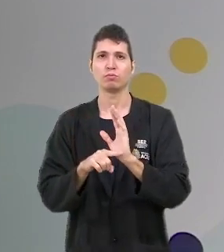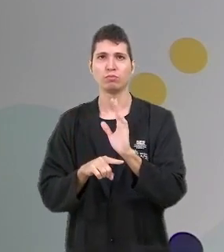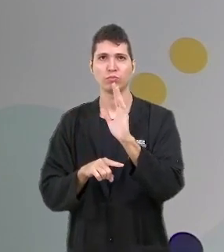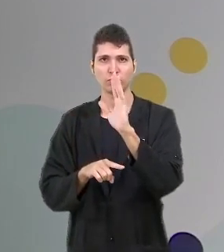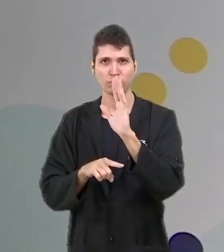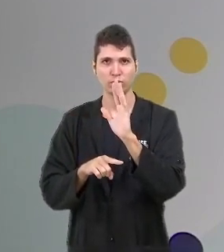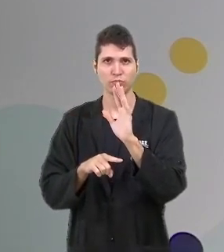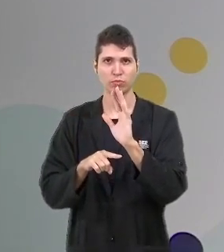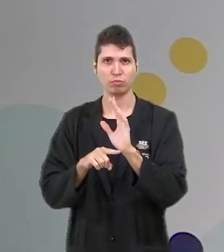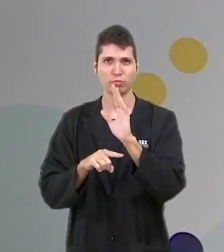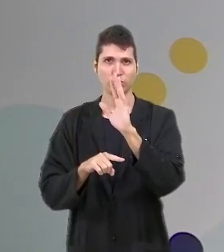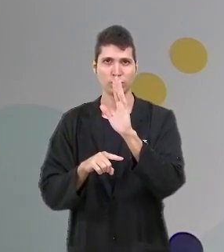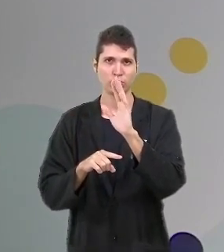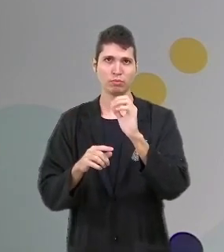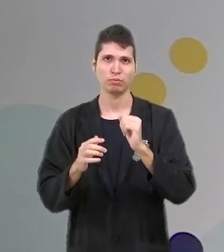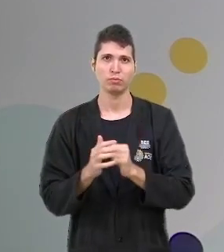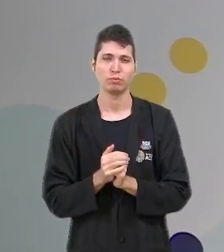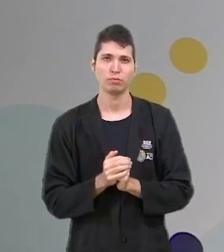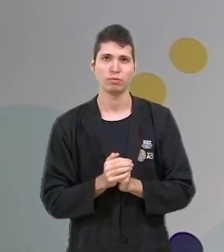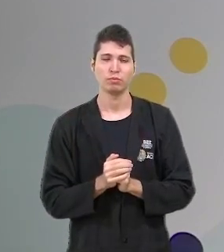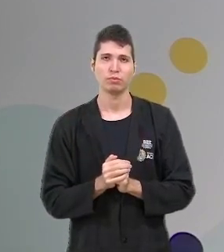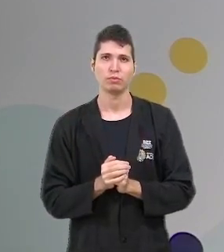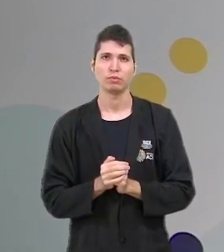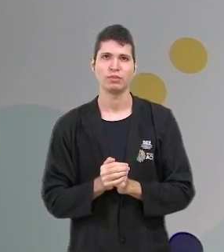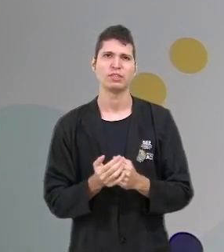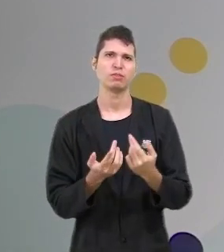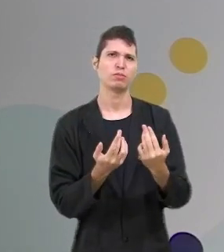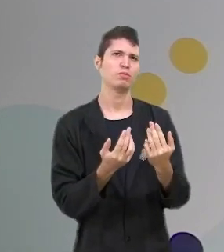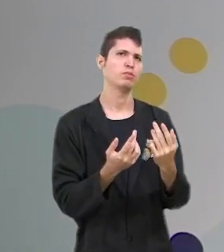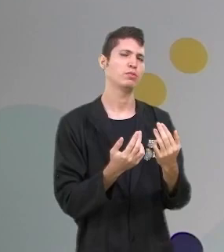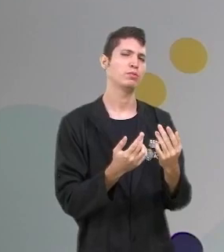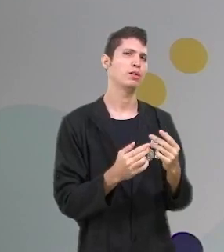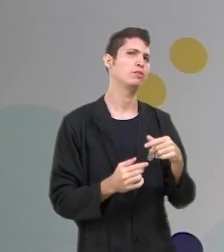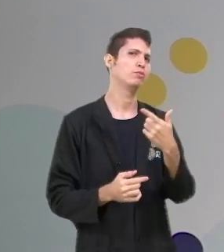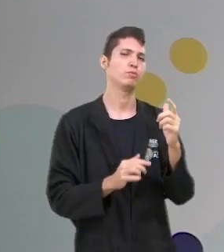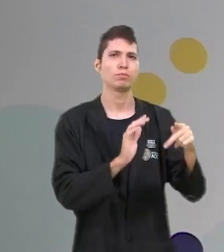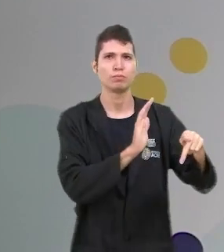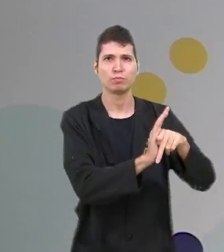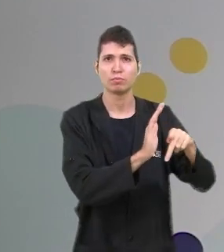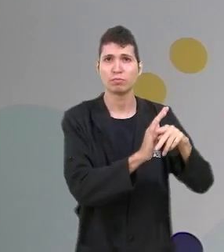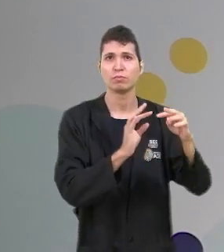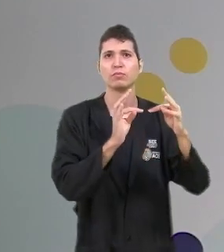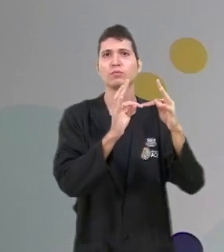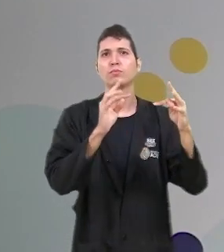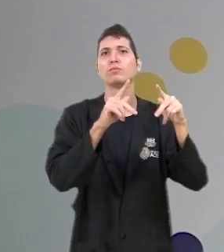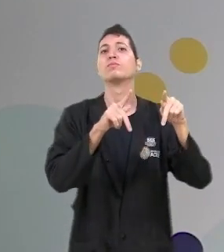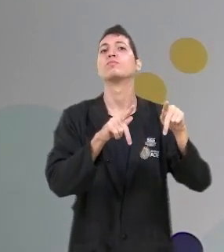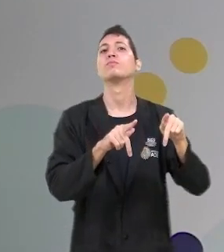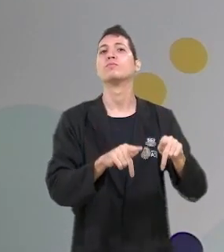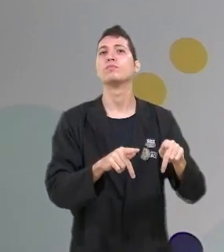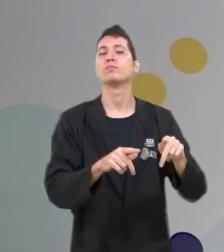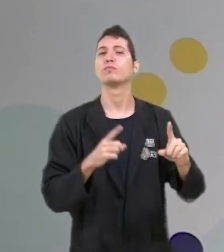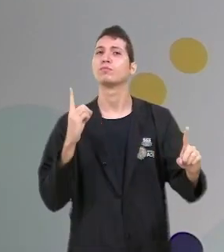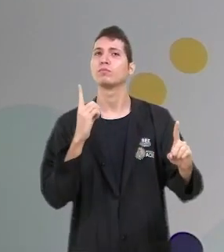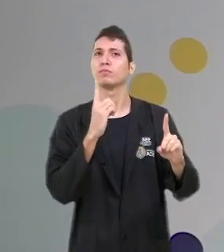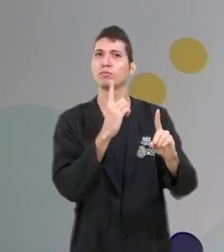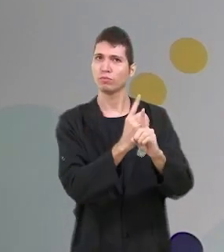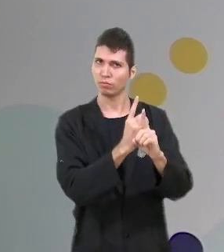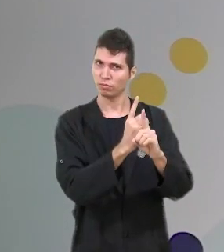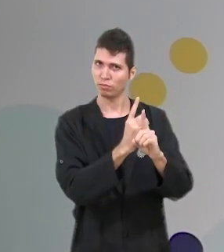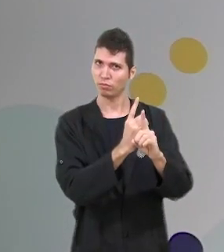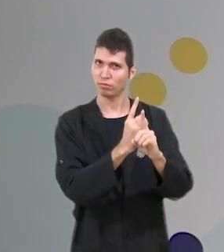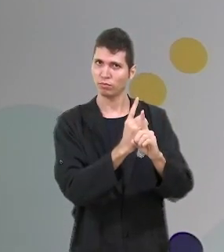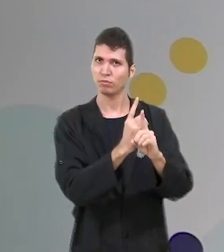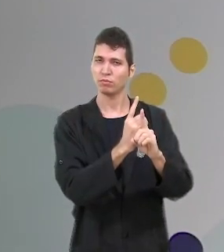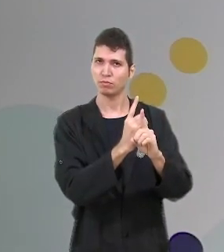forma, como as demais propriedades, na tabela periódica a gente vai conseguir aí identificar a